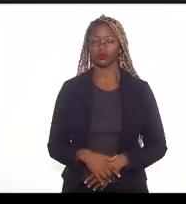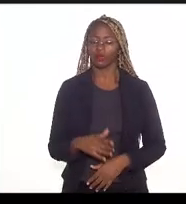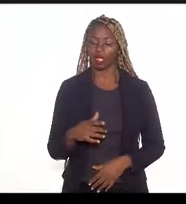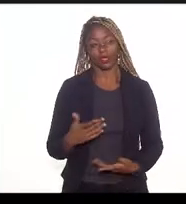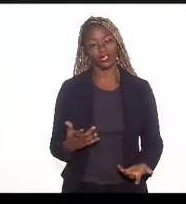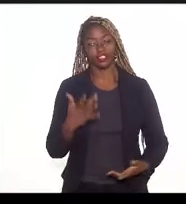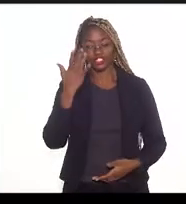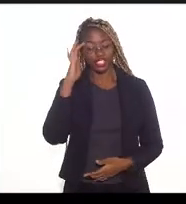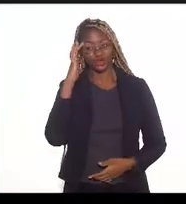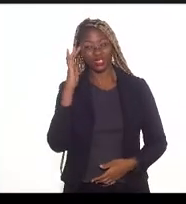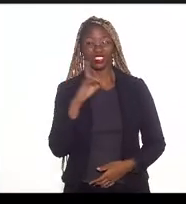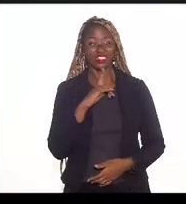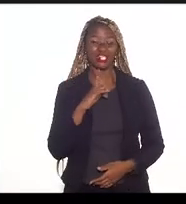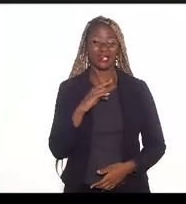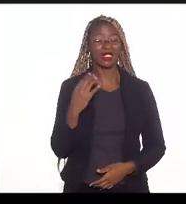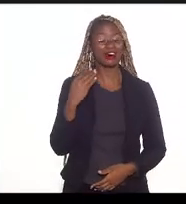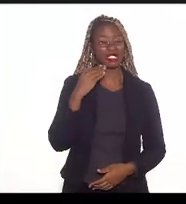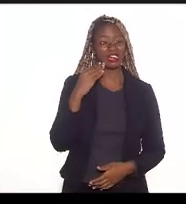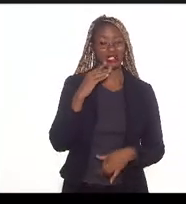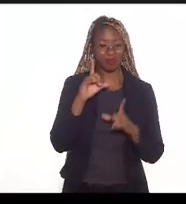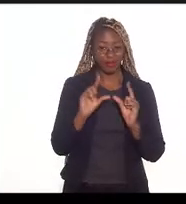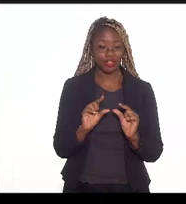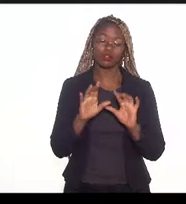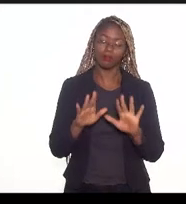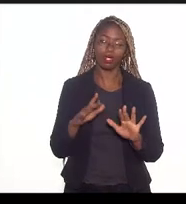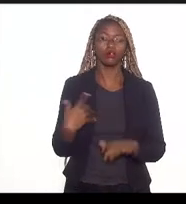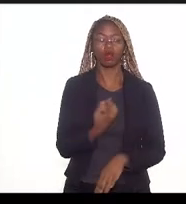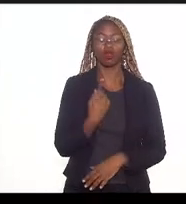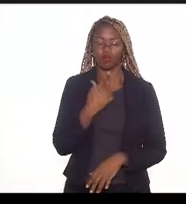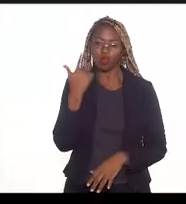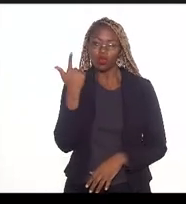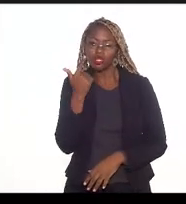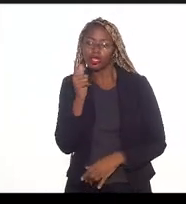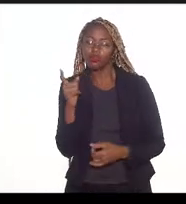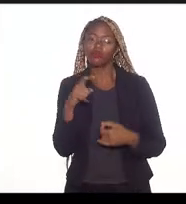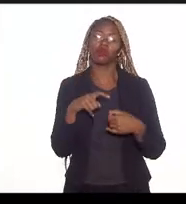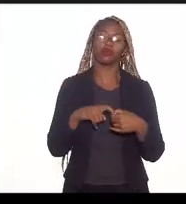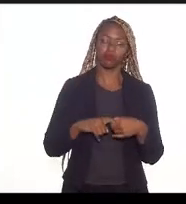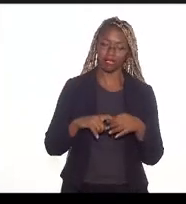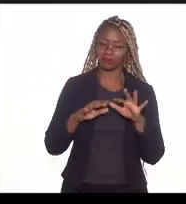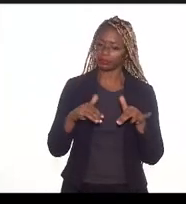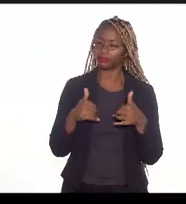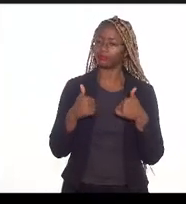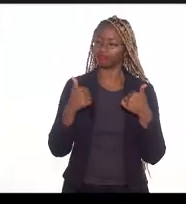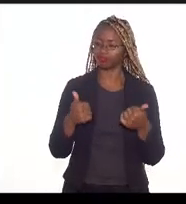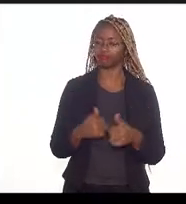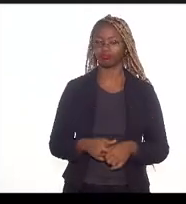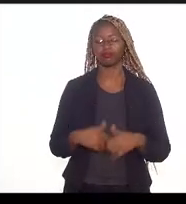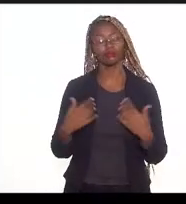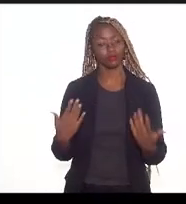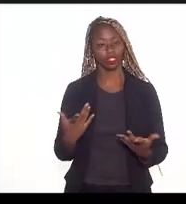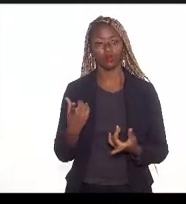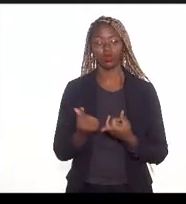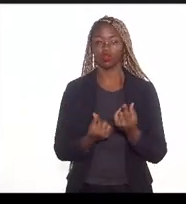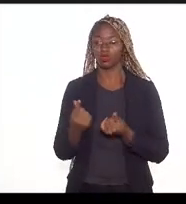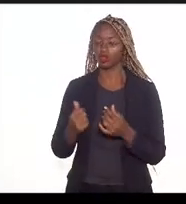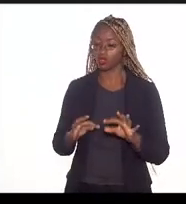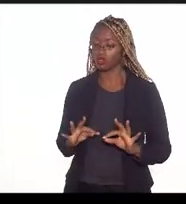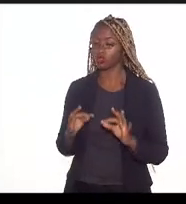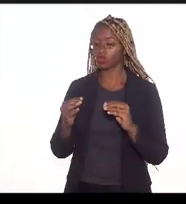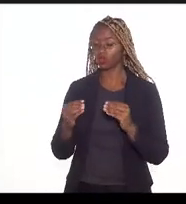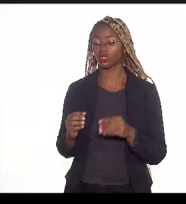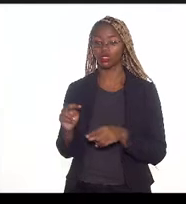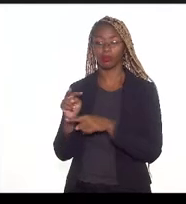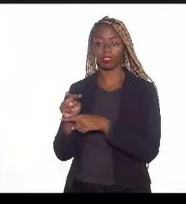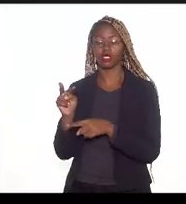prejuízo, mas a gente vem revertendo aí durante os meses do ano para um lucro, né? O saldo gerador de receita é todo o dinheiro que a AGRIU emprestou e que o